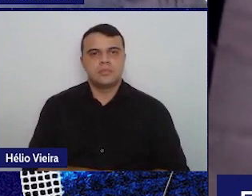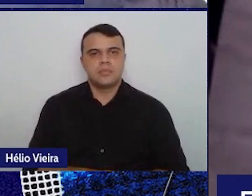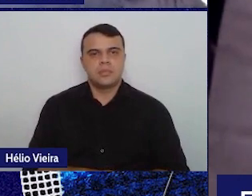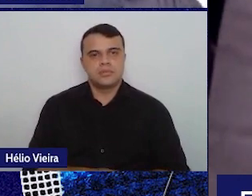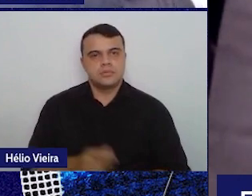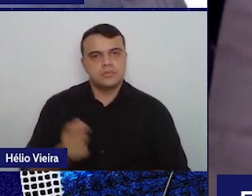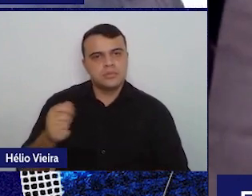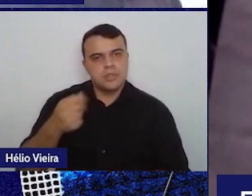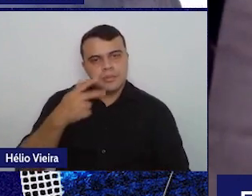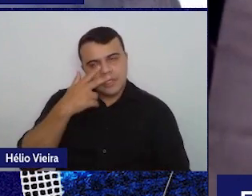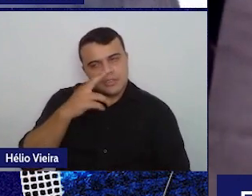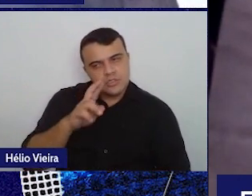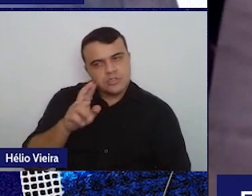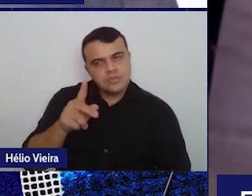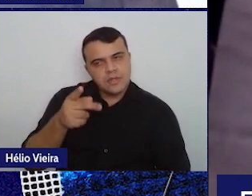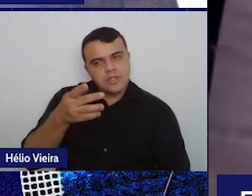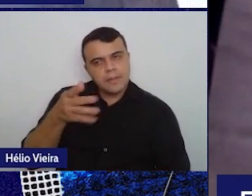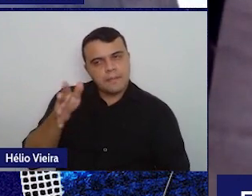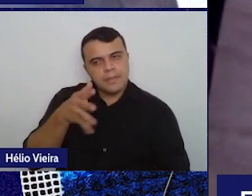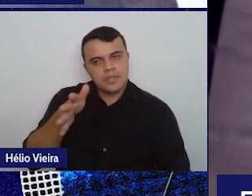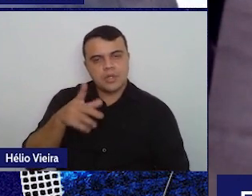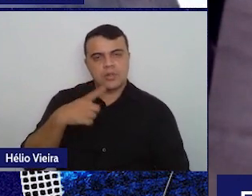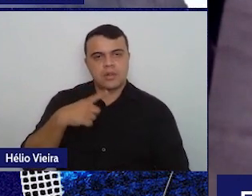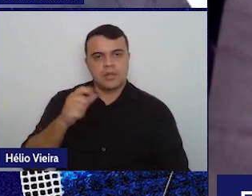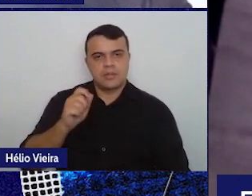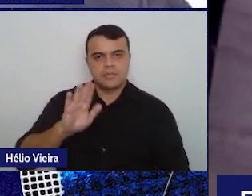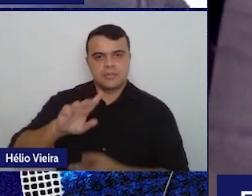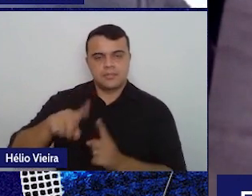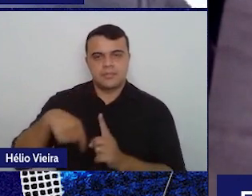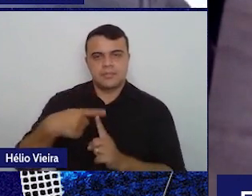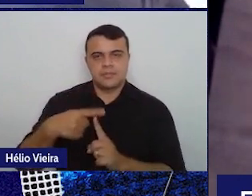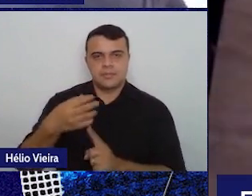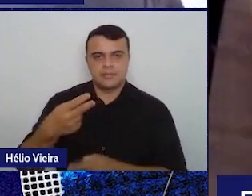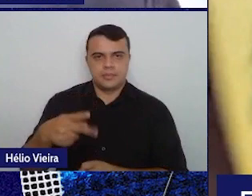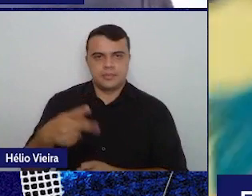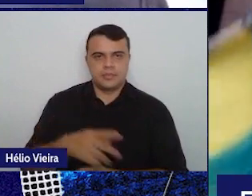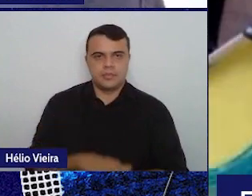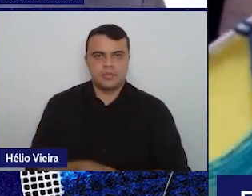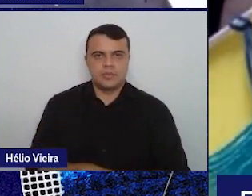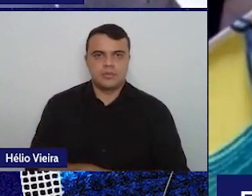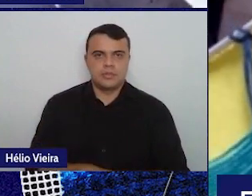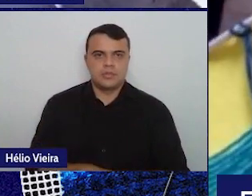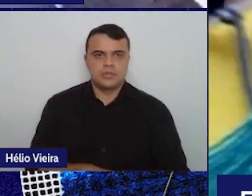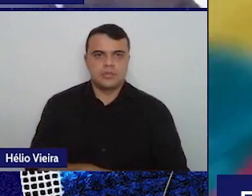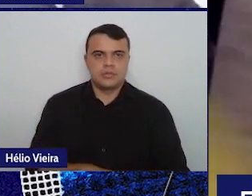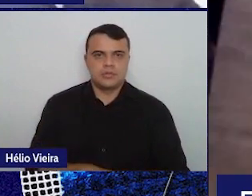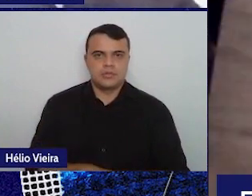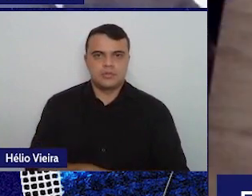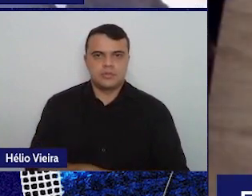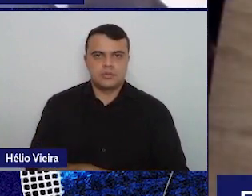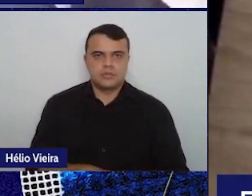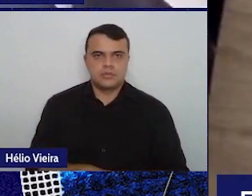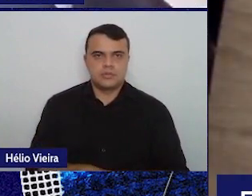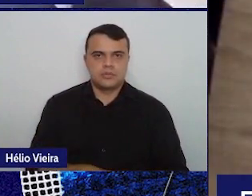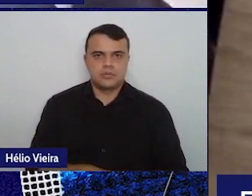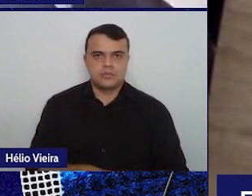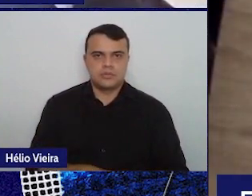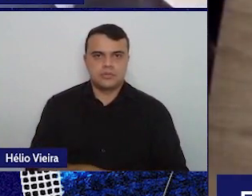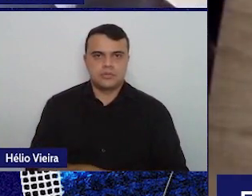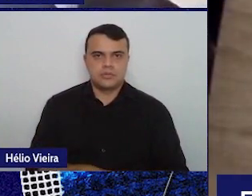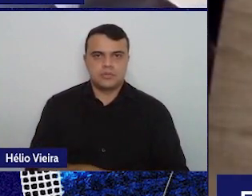esse aspecto mais encorpado. Vou mostrar um pronto, aliás, mostrar dois